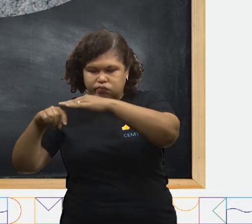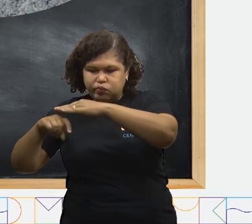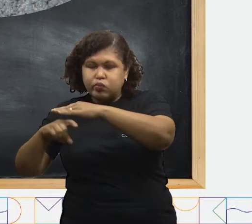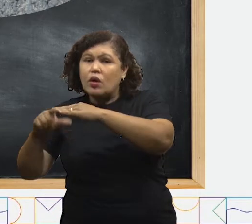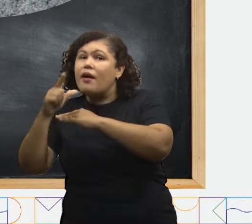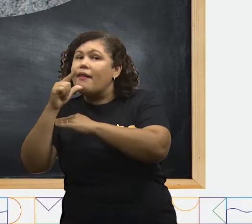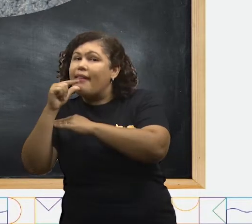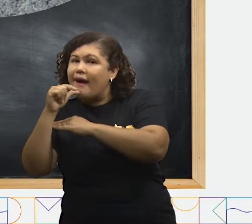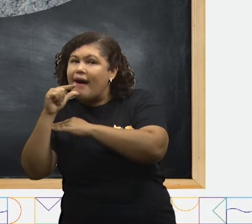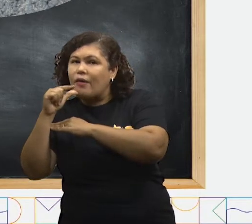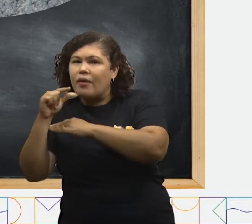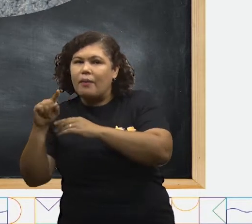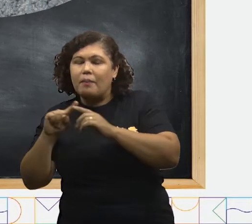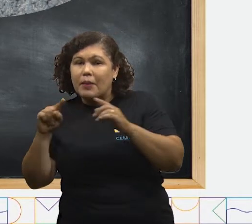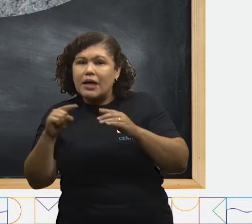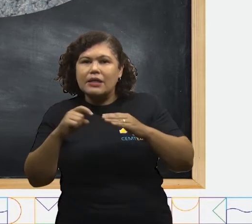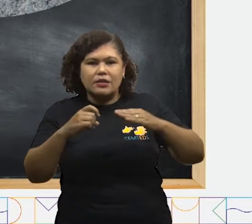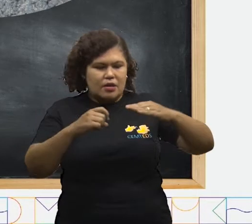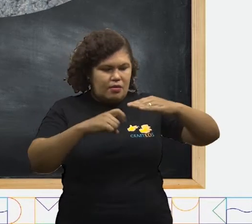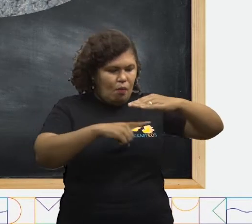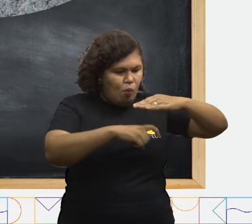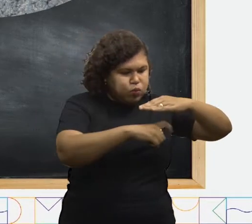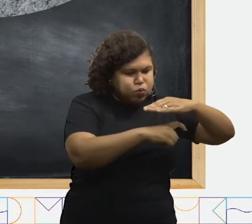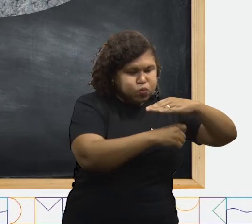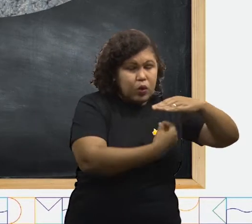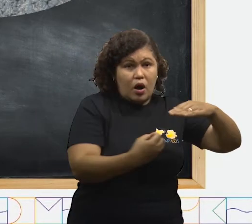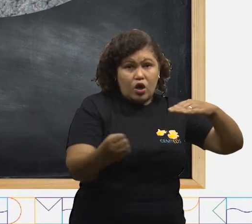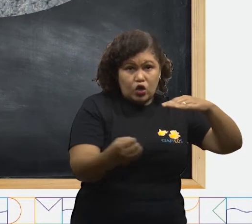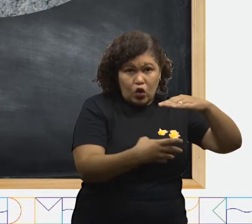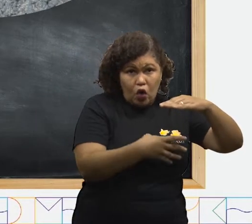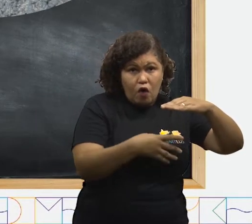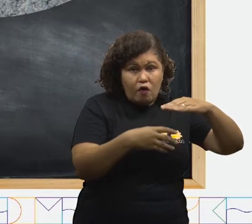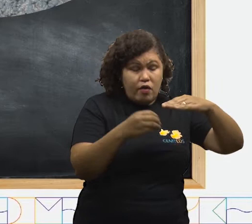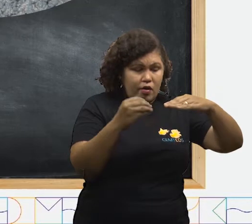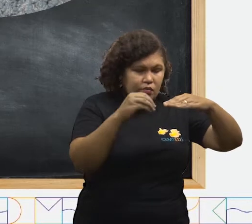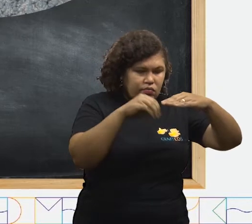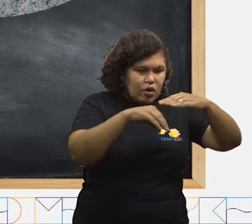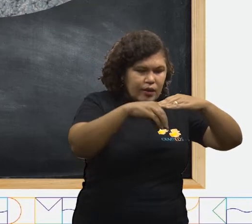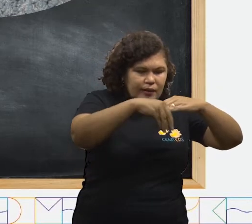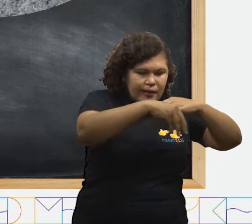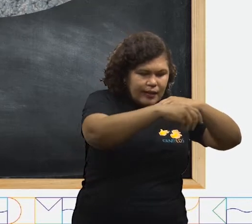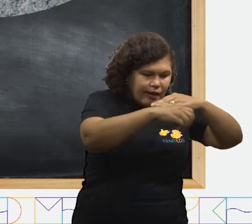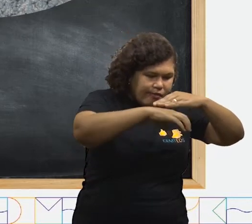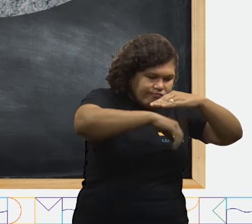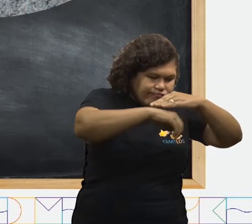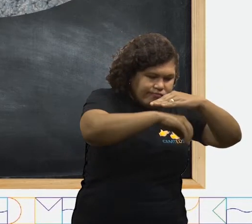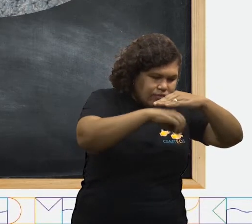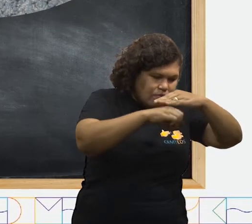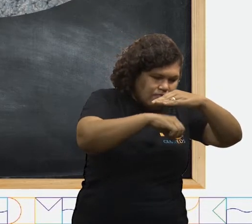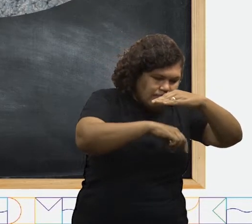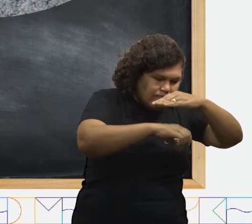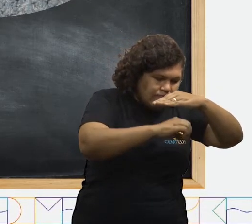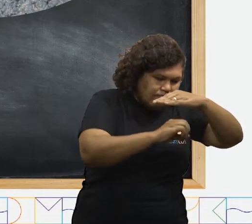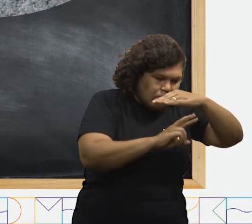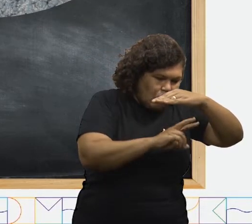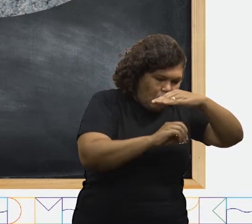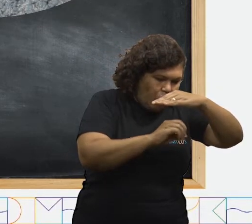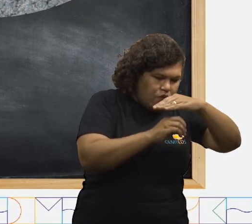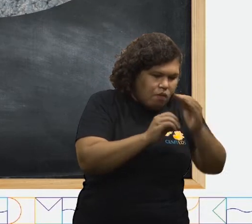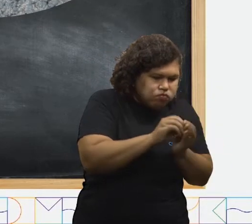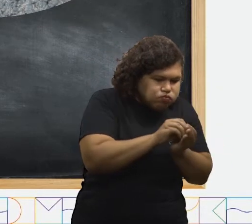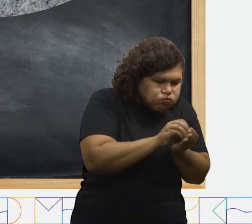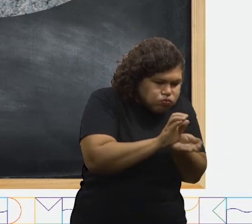das modernas também põem ovos, mas fazem isso dentro dos buracos cavados no solo, onde